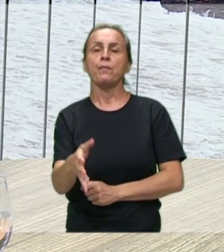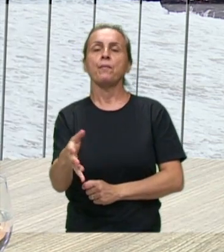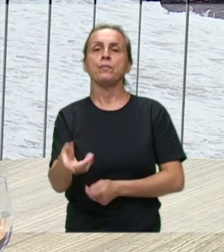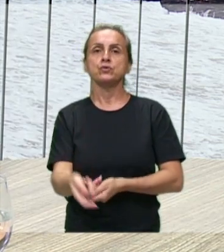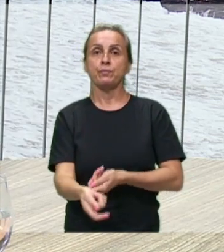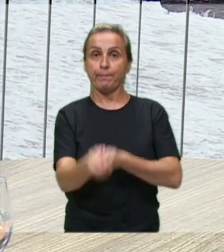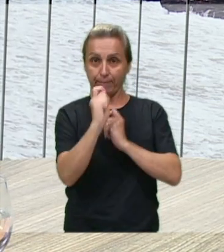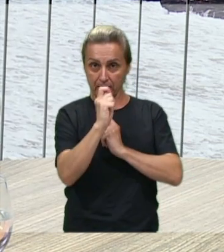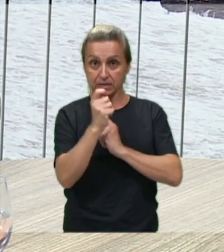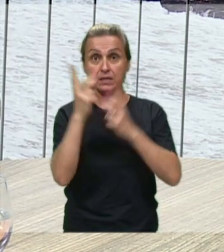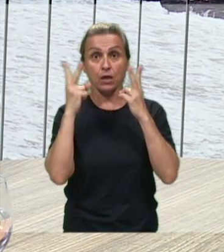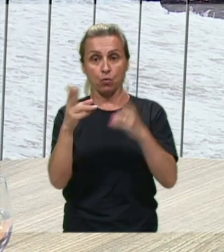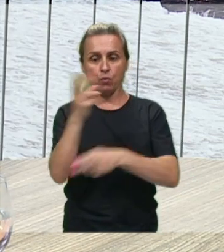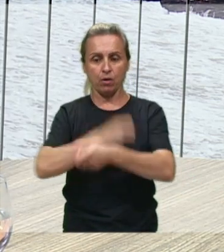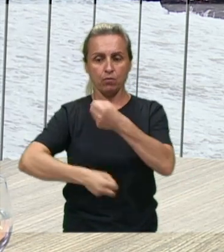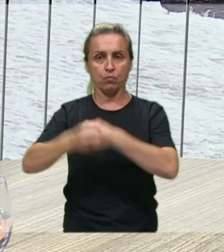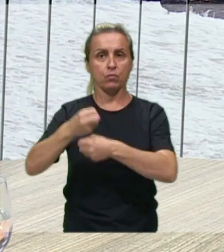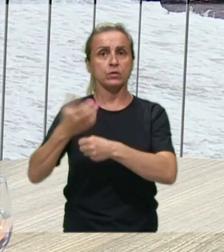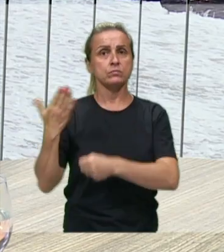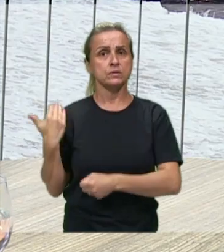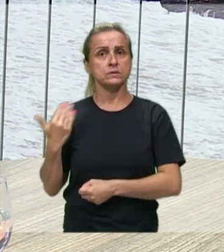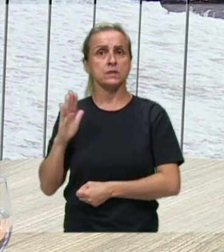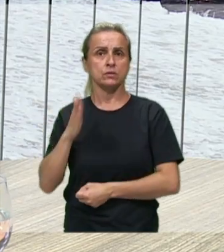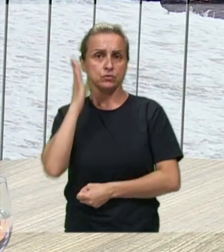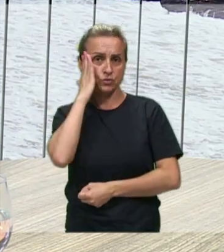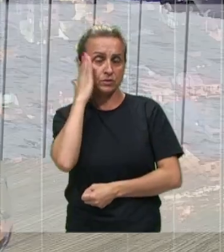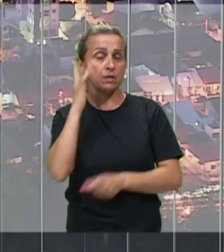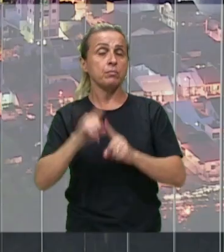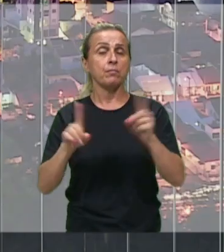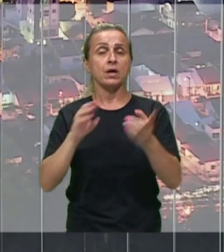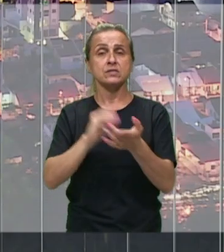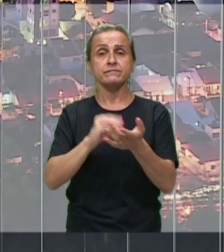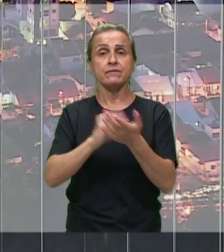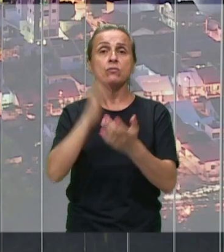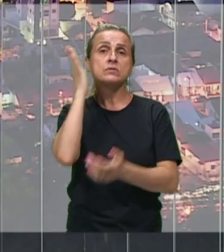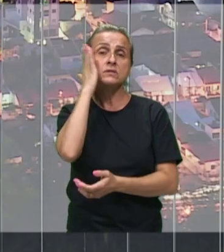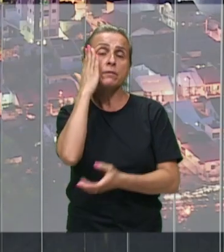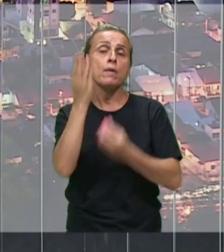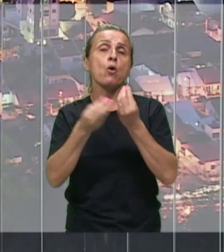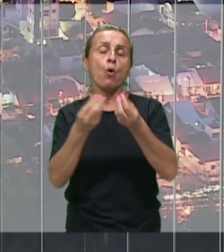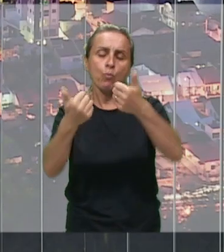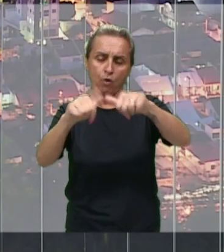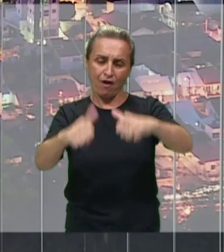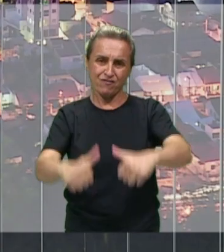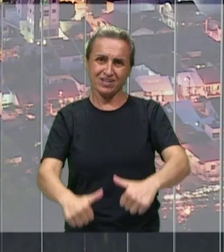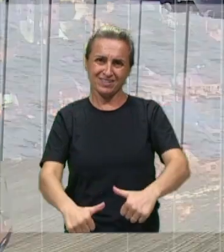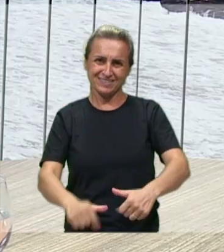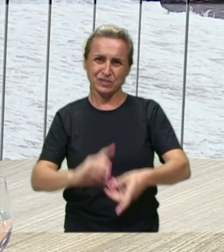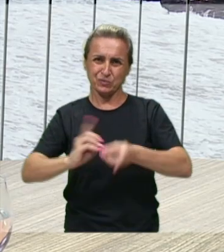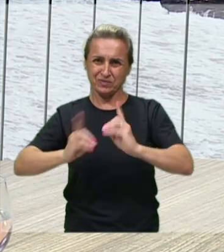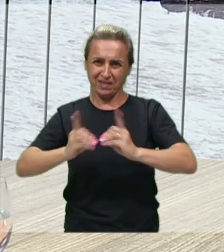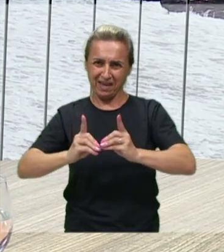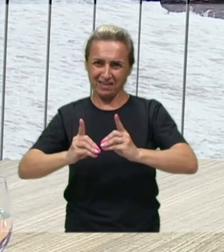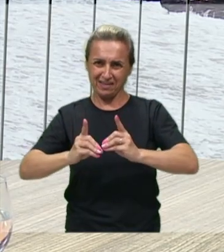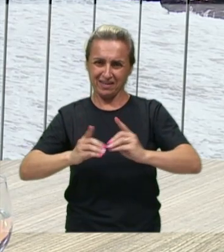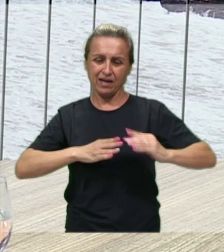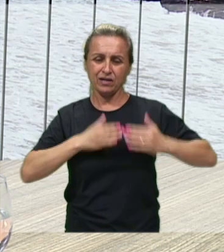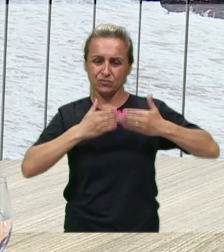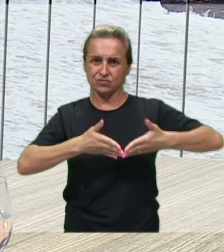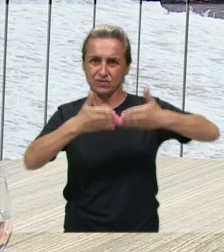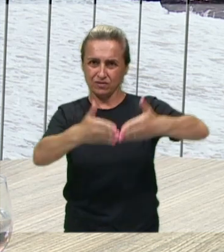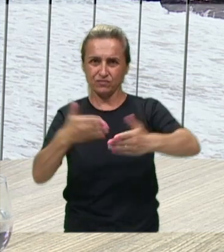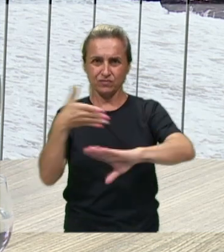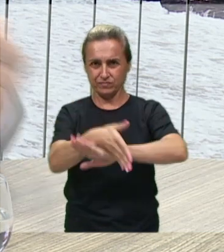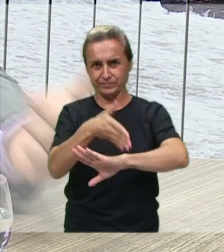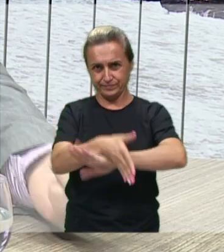que não saiu ainda como será feita a avaliação técnica das embarcações que vão participar. Aí vai ter